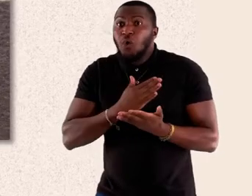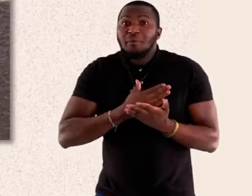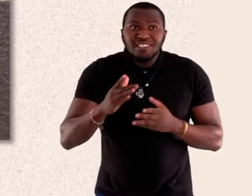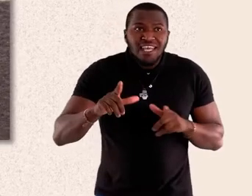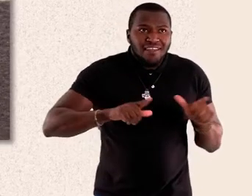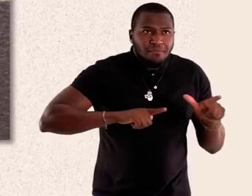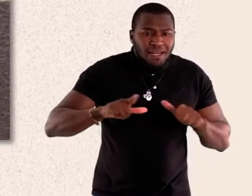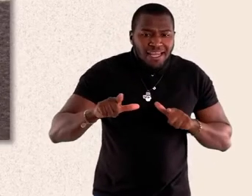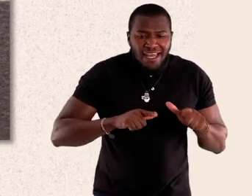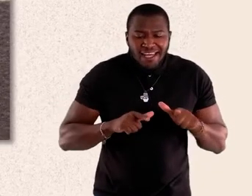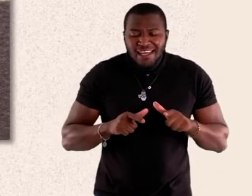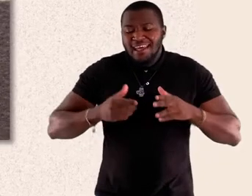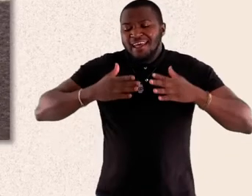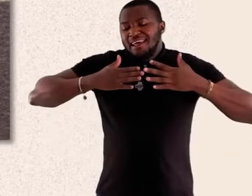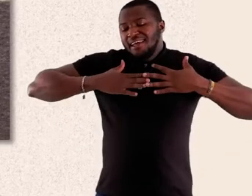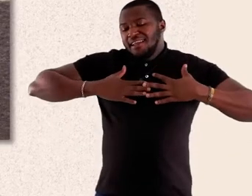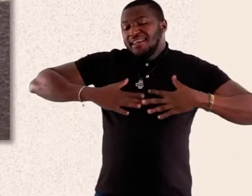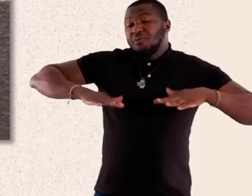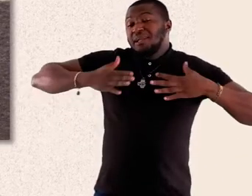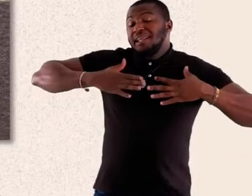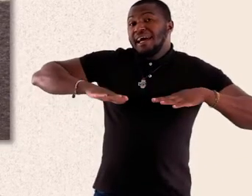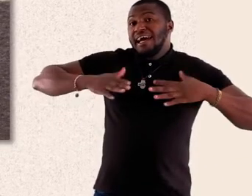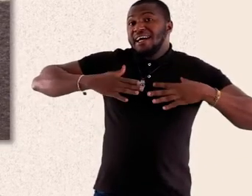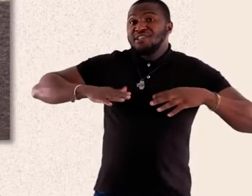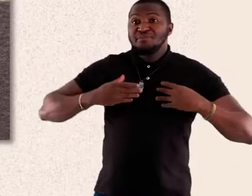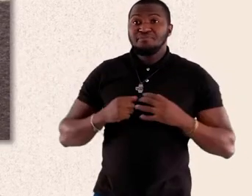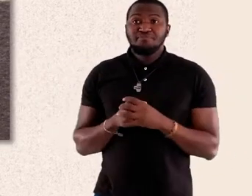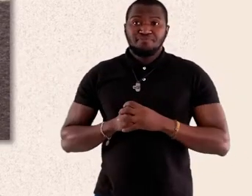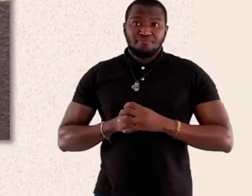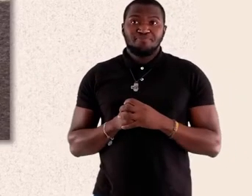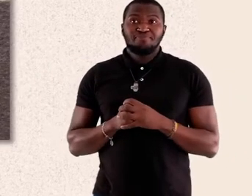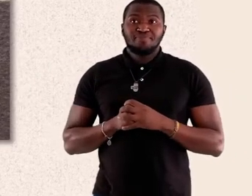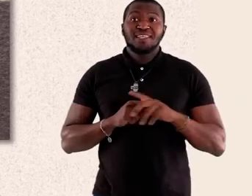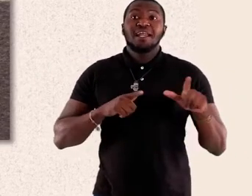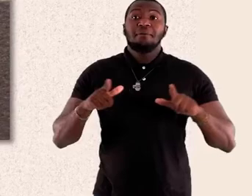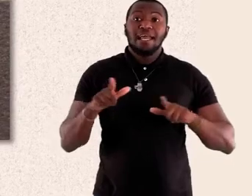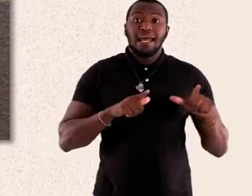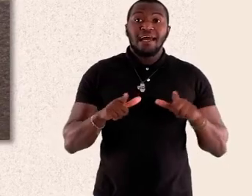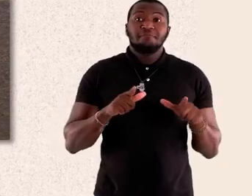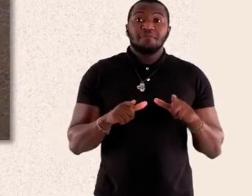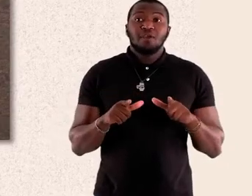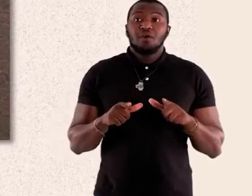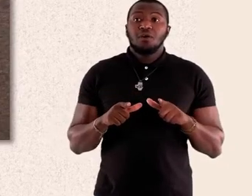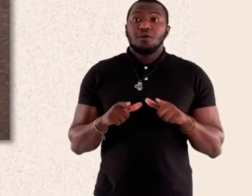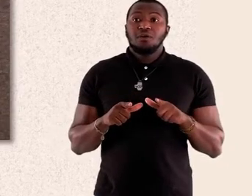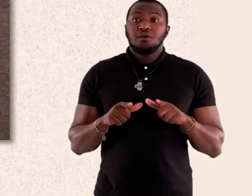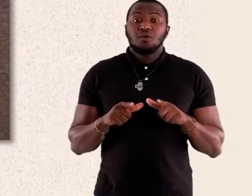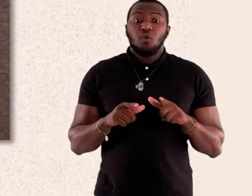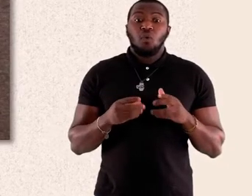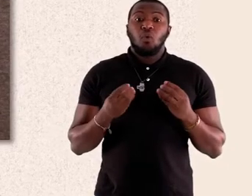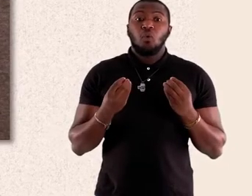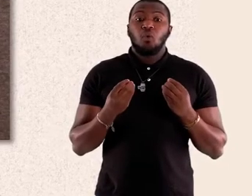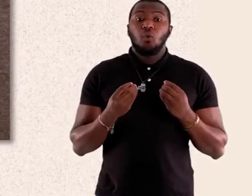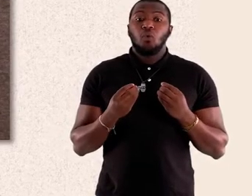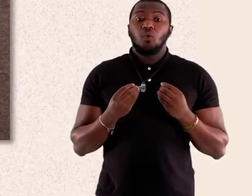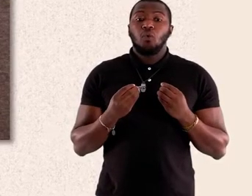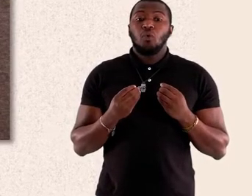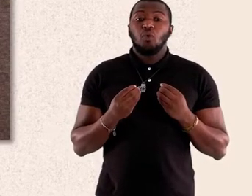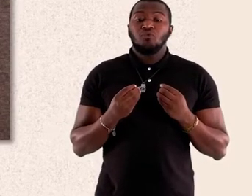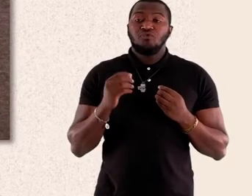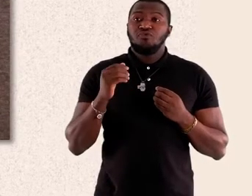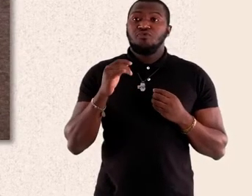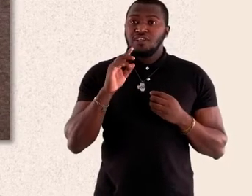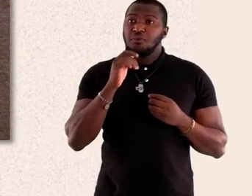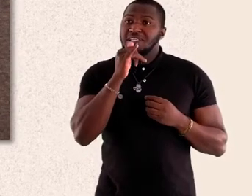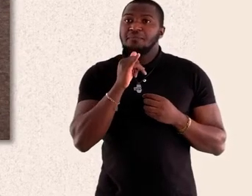fluidez eu acho muita tranquilidade e trazer assim uma mulher no júri por exemplo